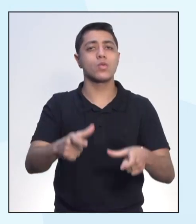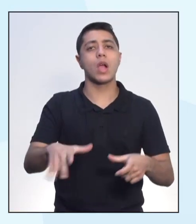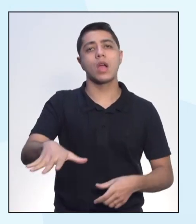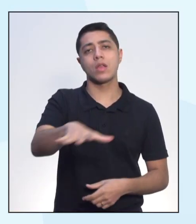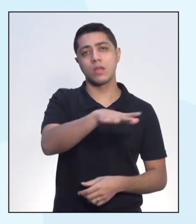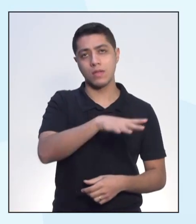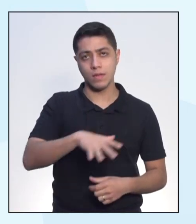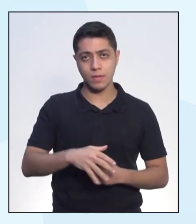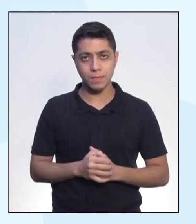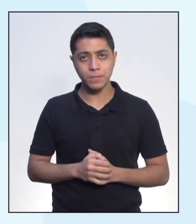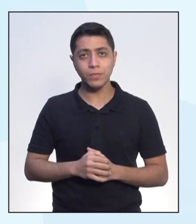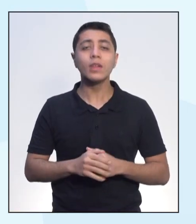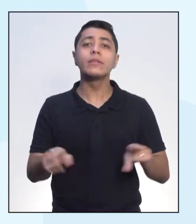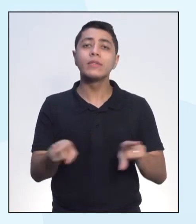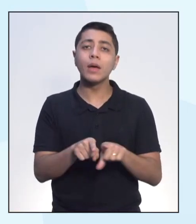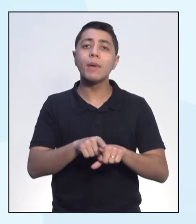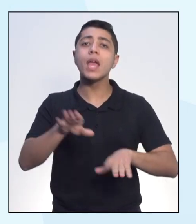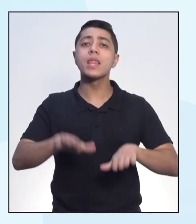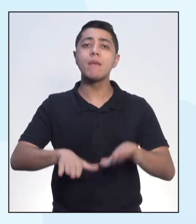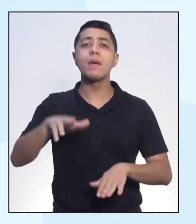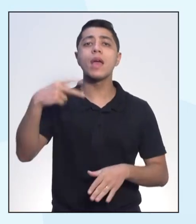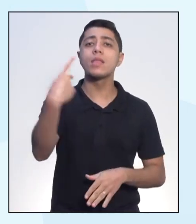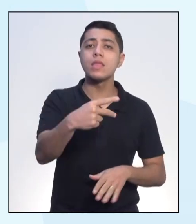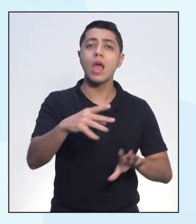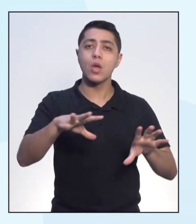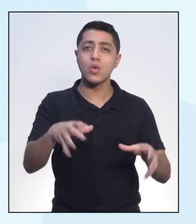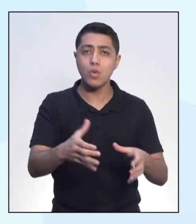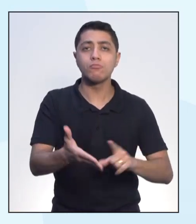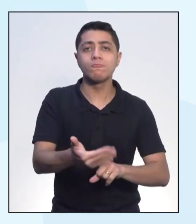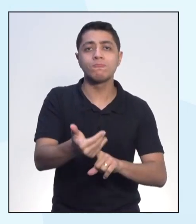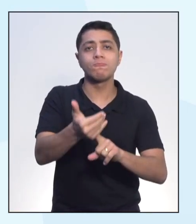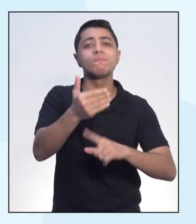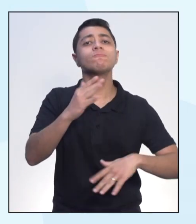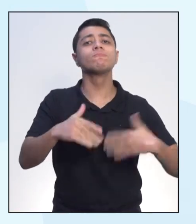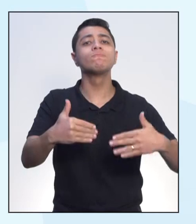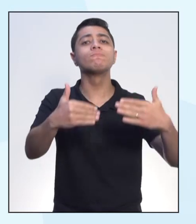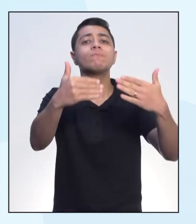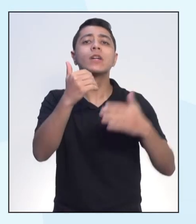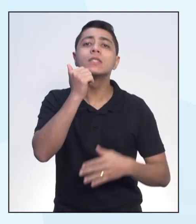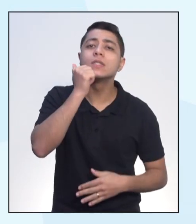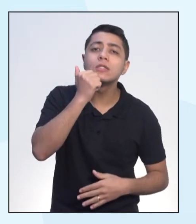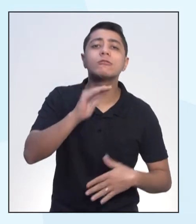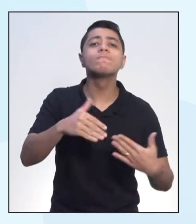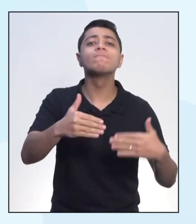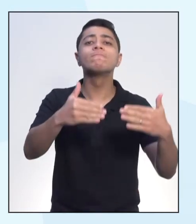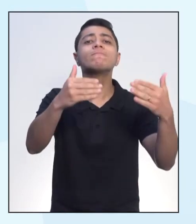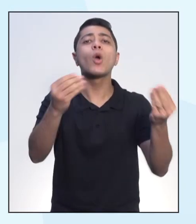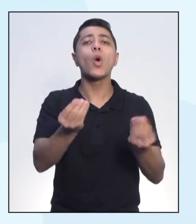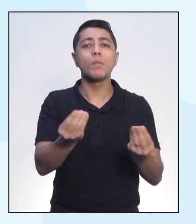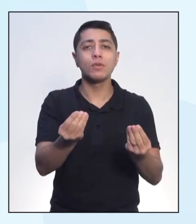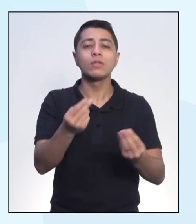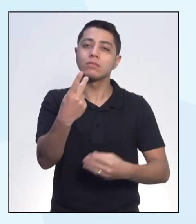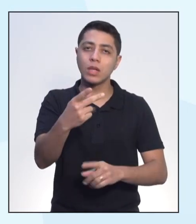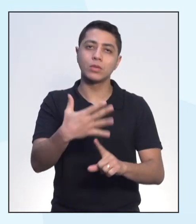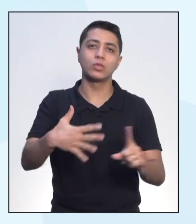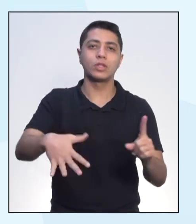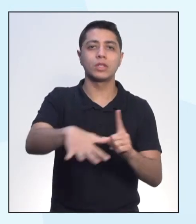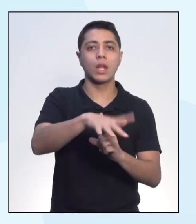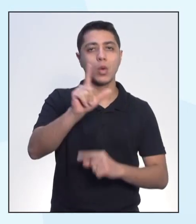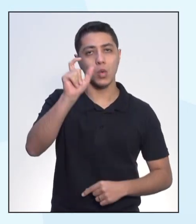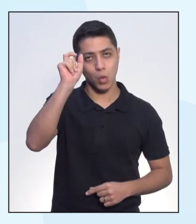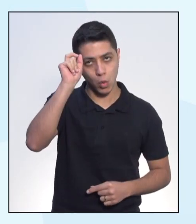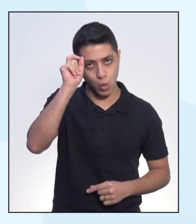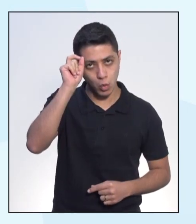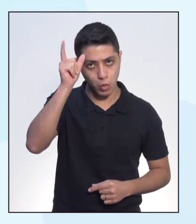de desenvolvimento tecnológico e científico, que integra a cultura de uma sociedade. A partir dessa ideia,